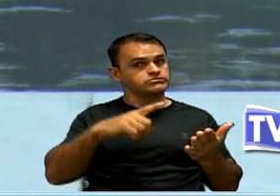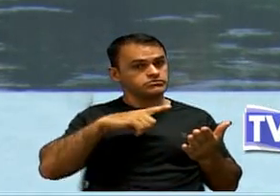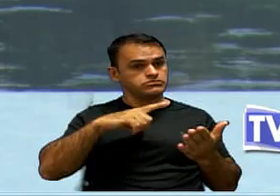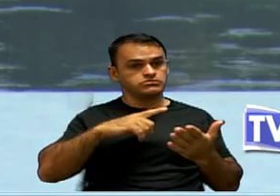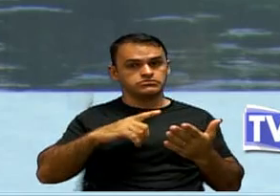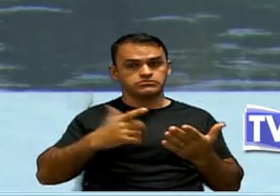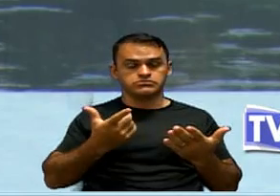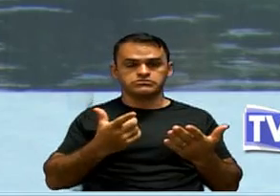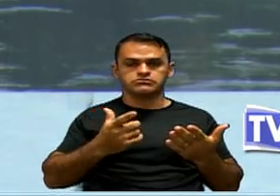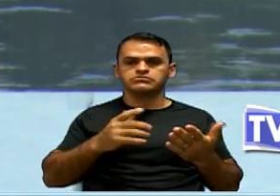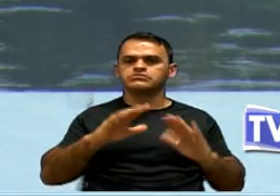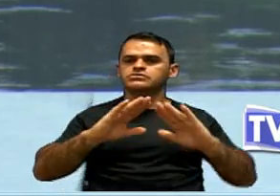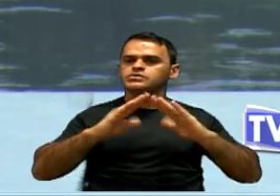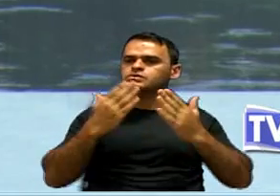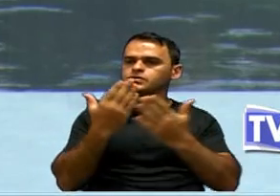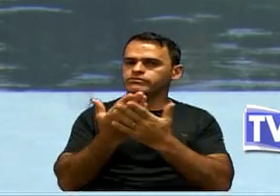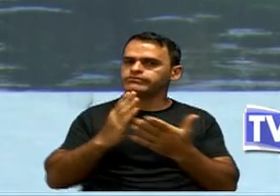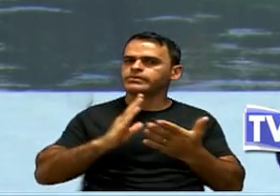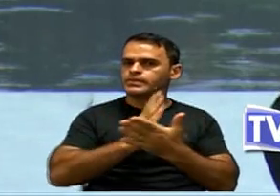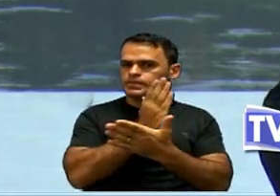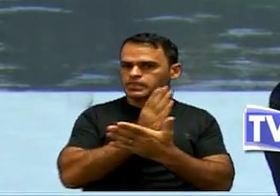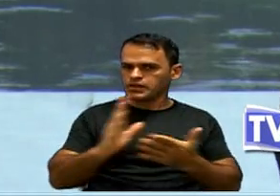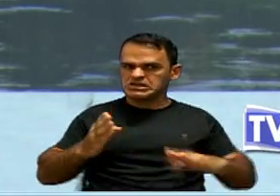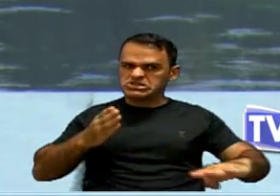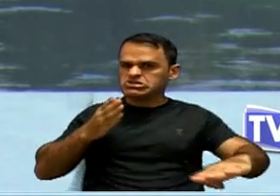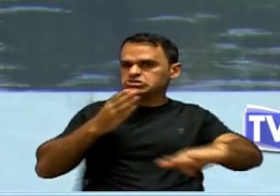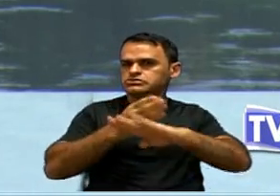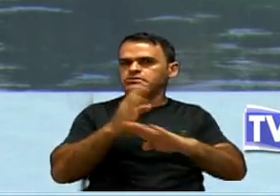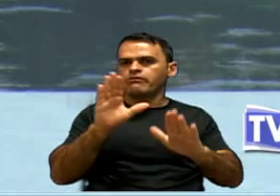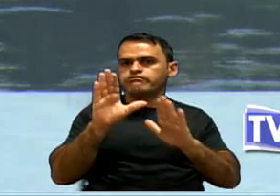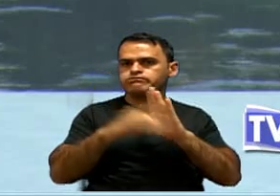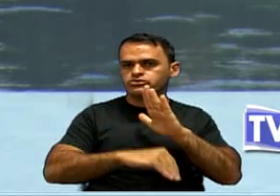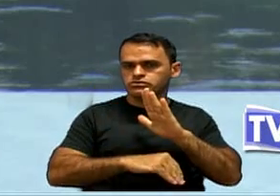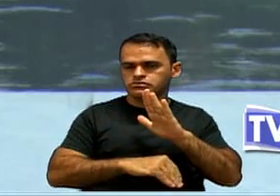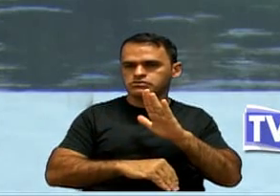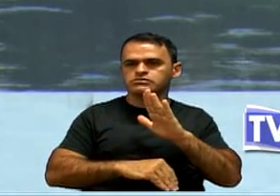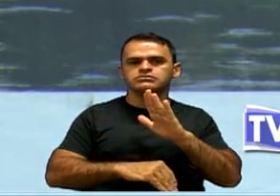algumas das CIs e escolas que foram assaltadas.